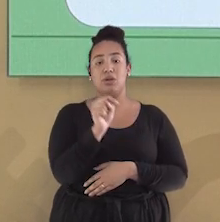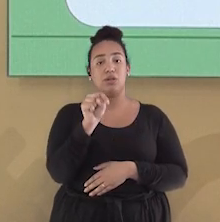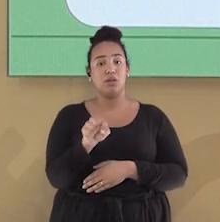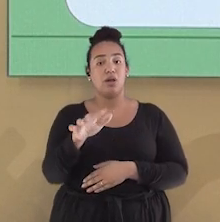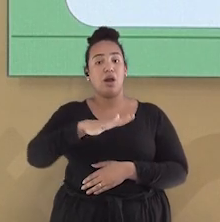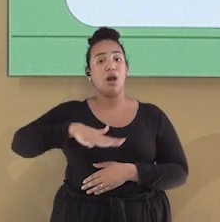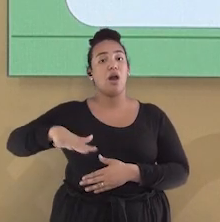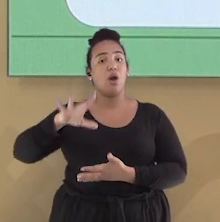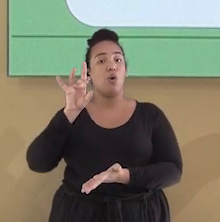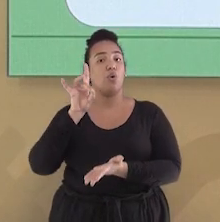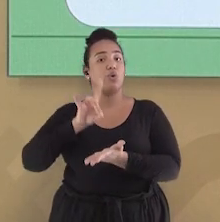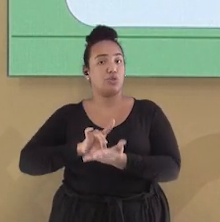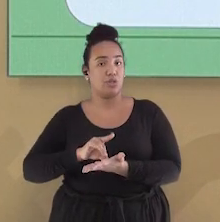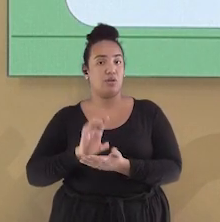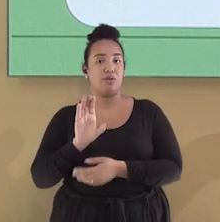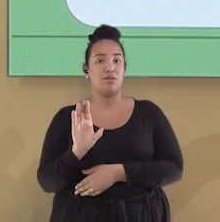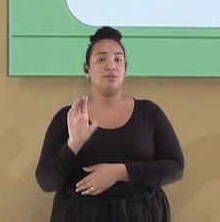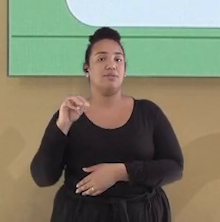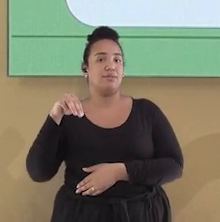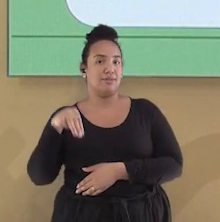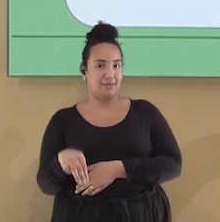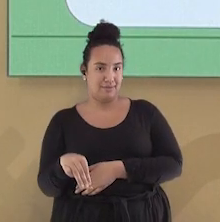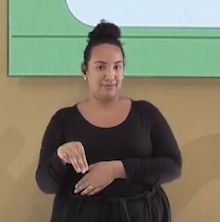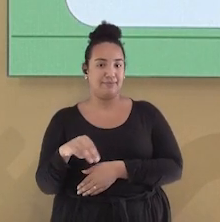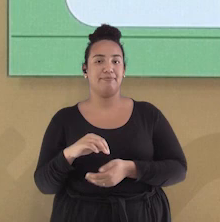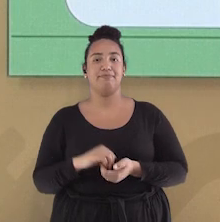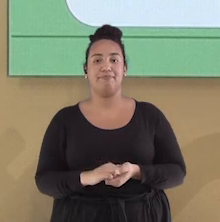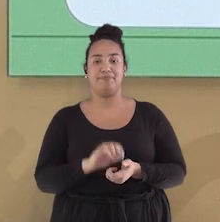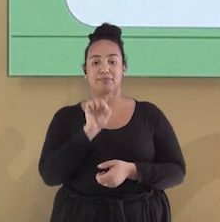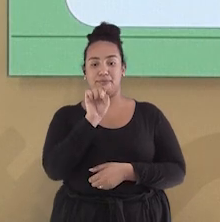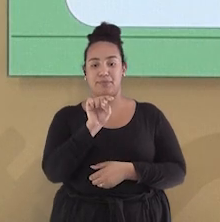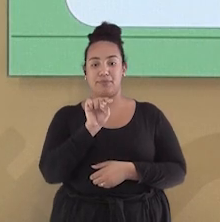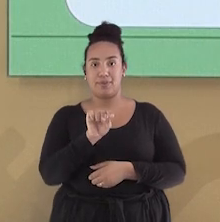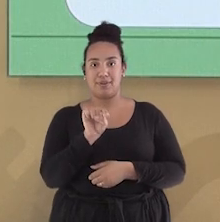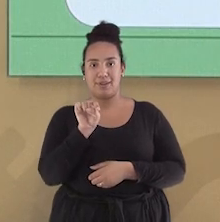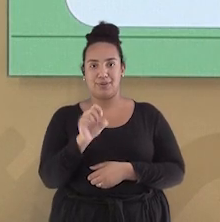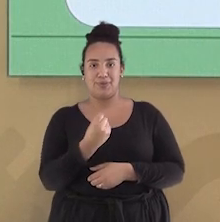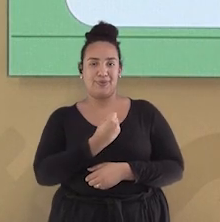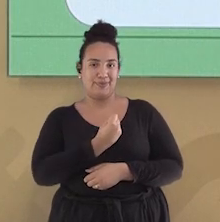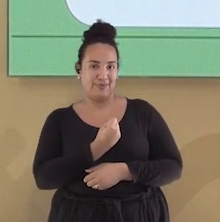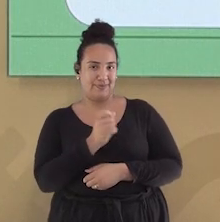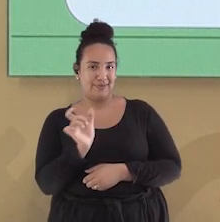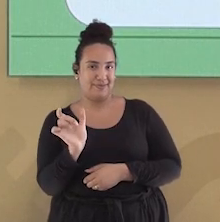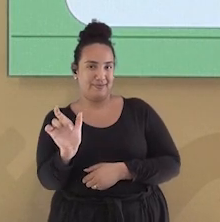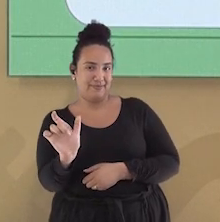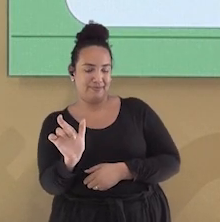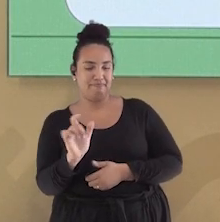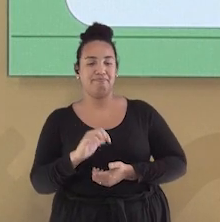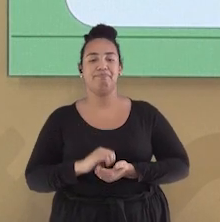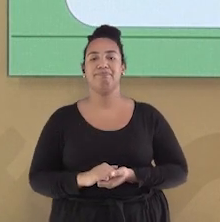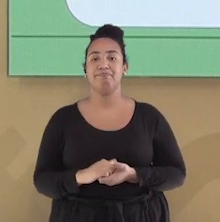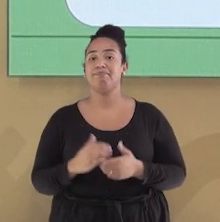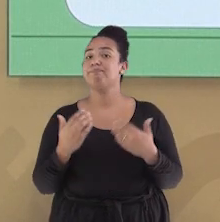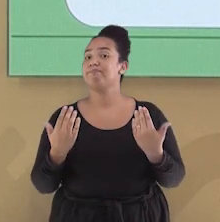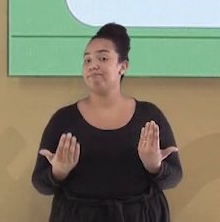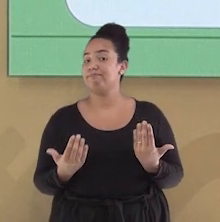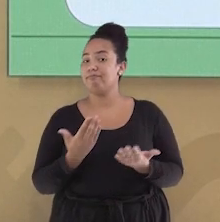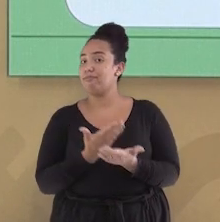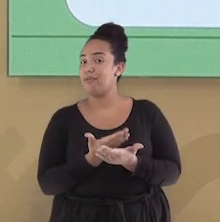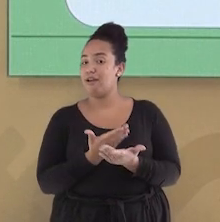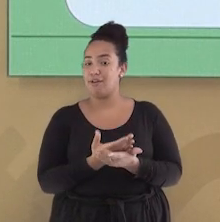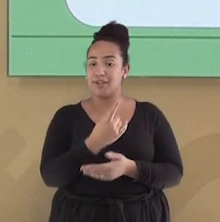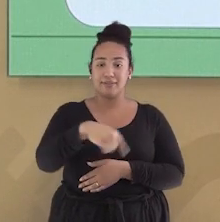tamanho real em centímetros, o número que aparece depois dos 2 pontinhos. O que achou desta